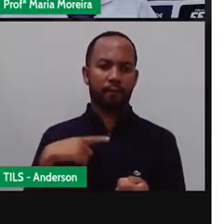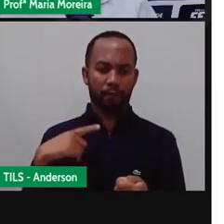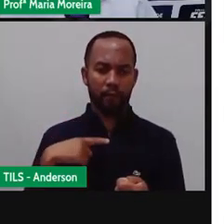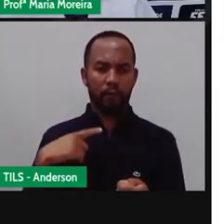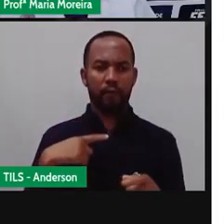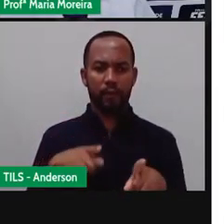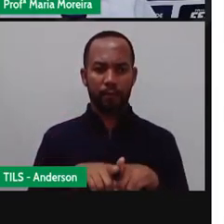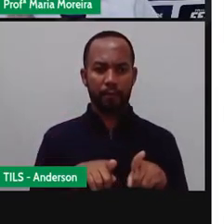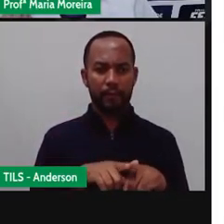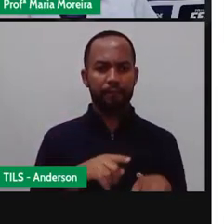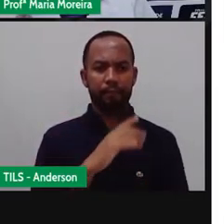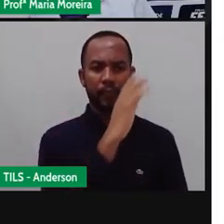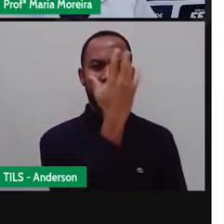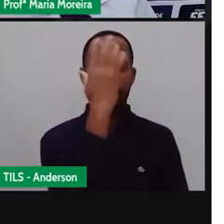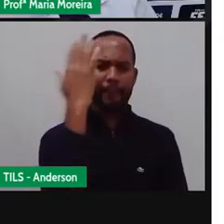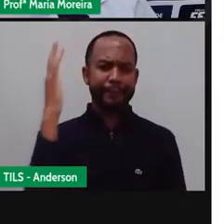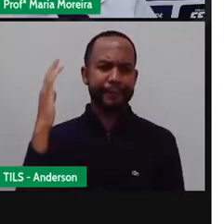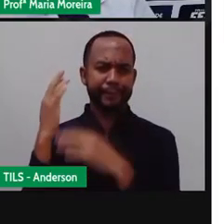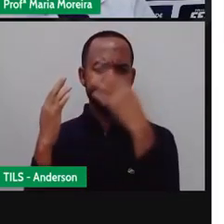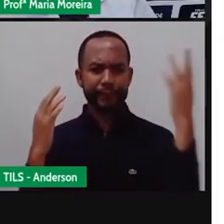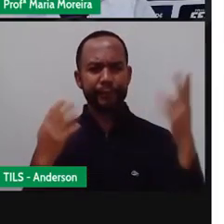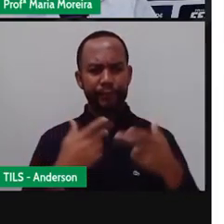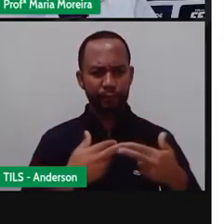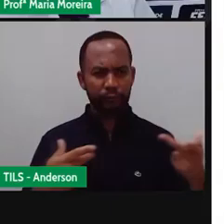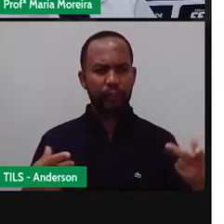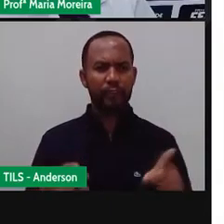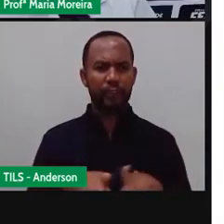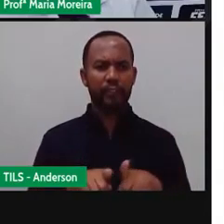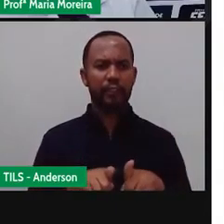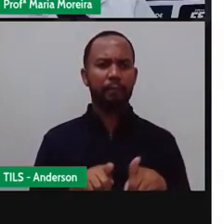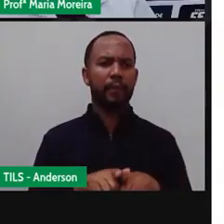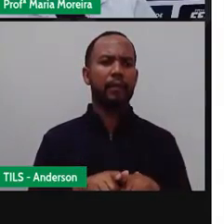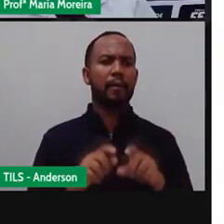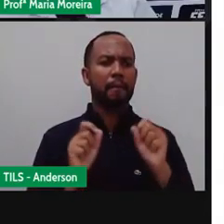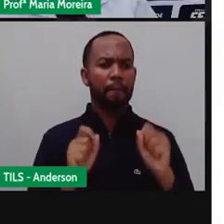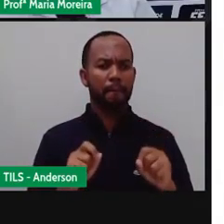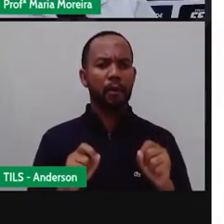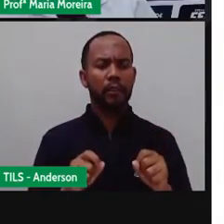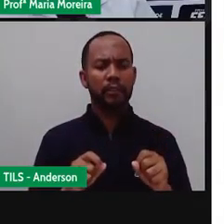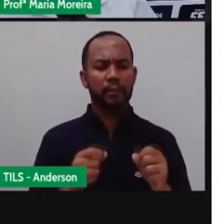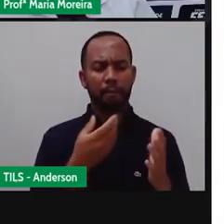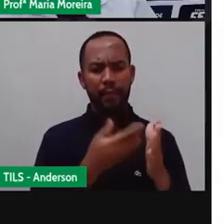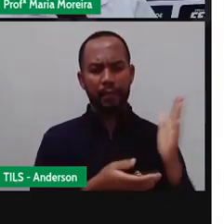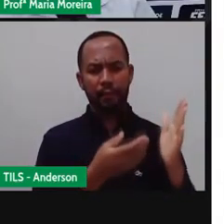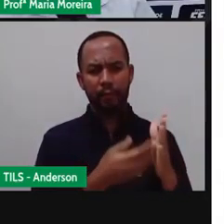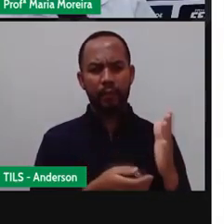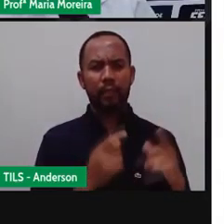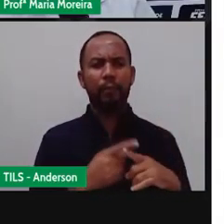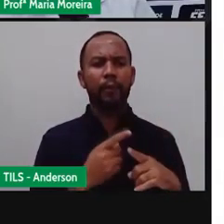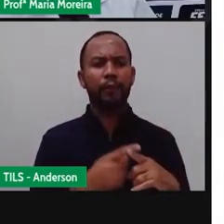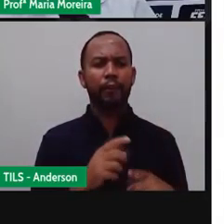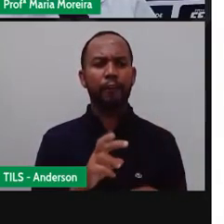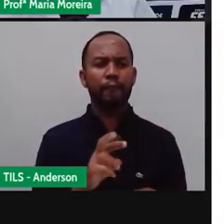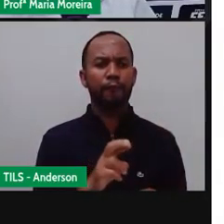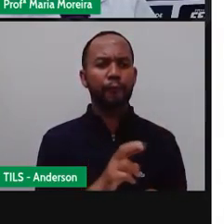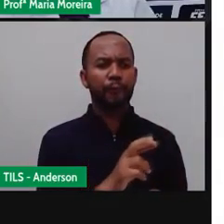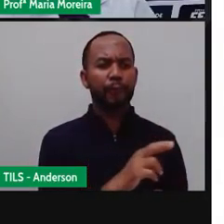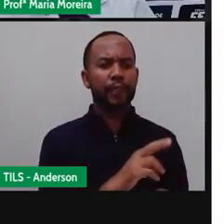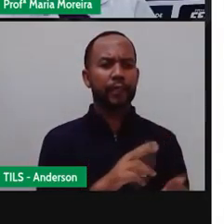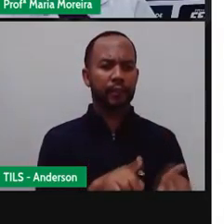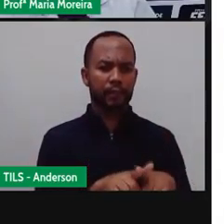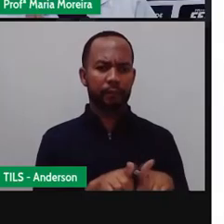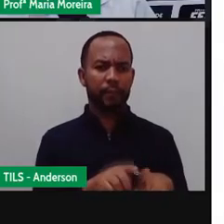aí plantações inteiras, certo? Já foram perdidas por causa das formigas. Pois é,